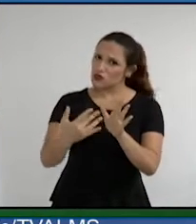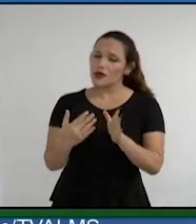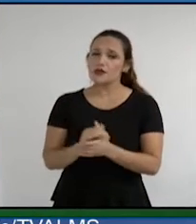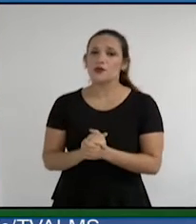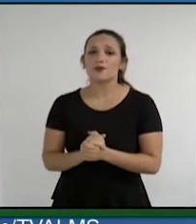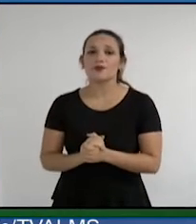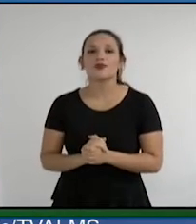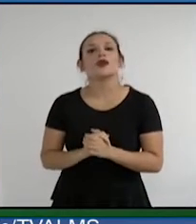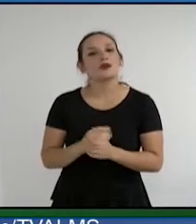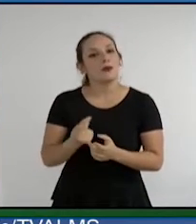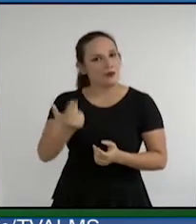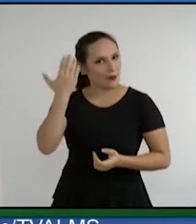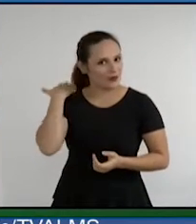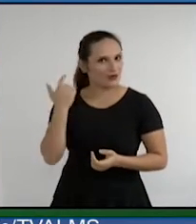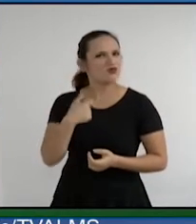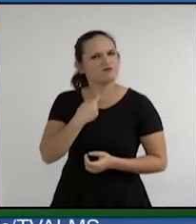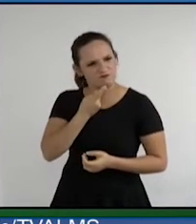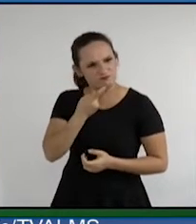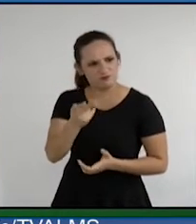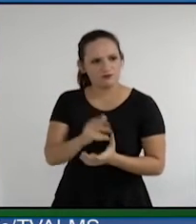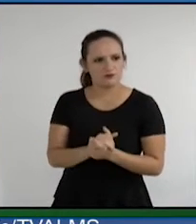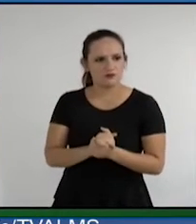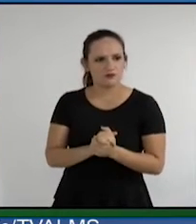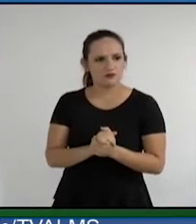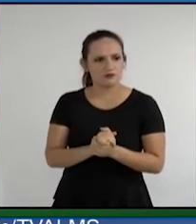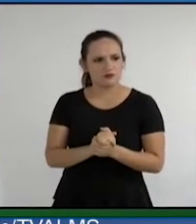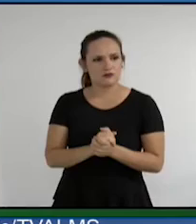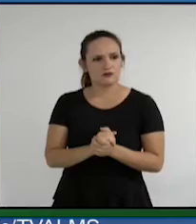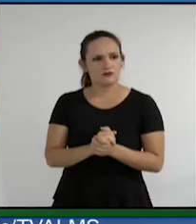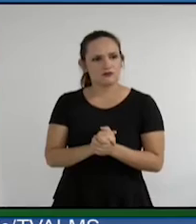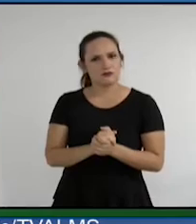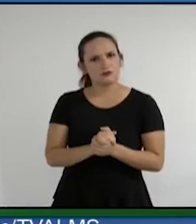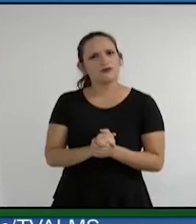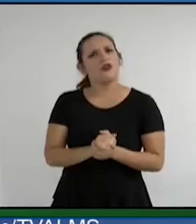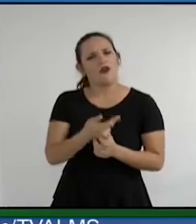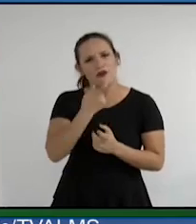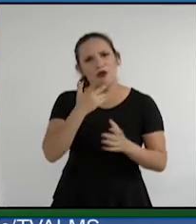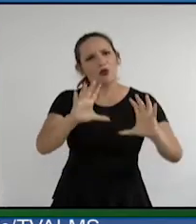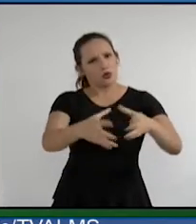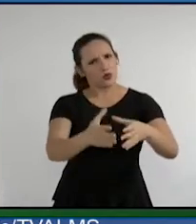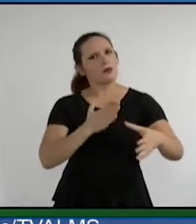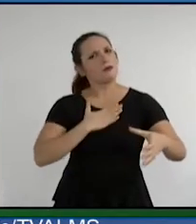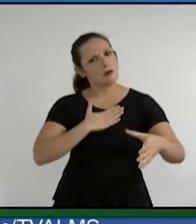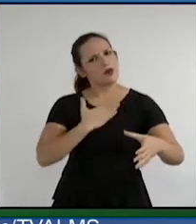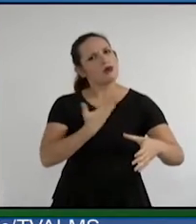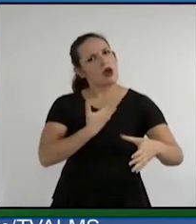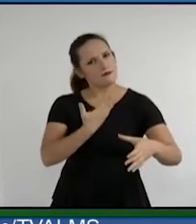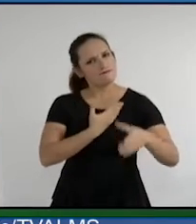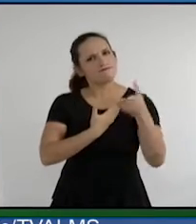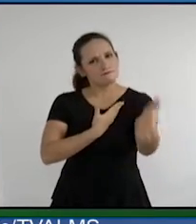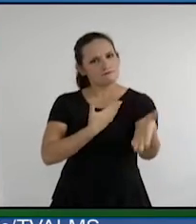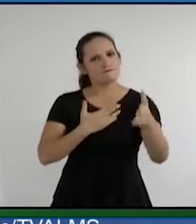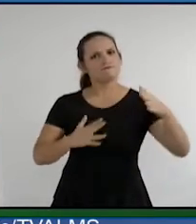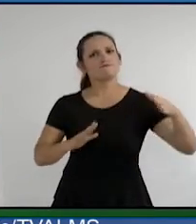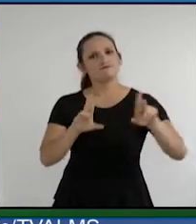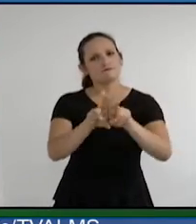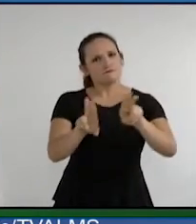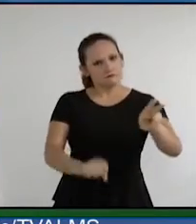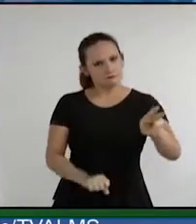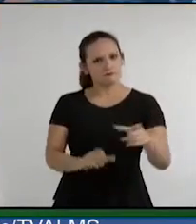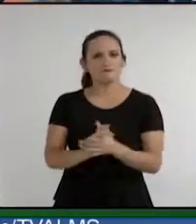quando eu defendi, me permita chamá-los assim, caros companheiros da Universidade Estadual, eu defendia